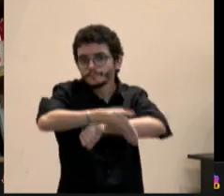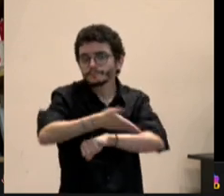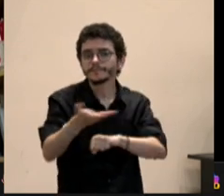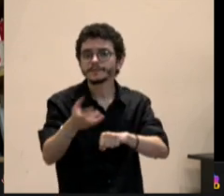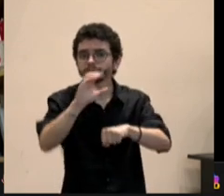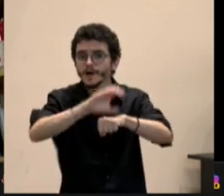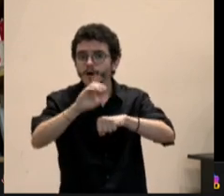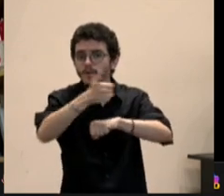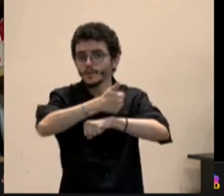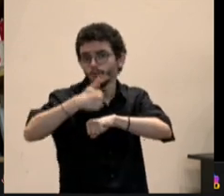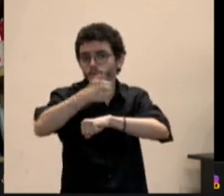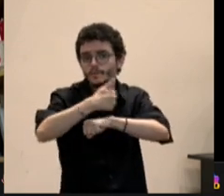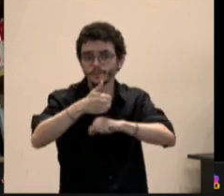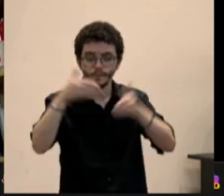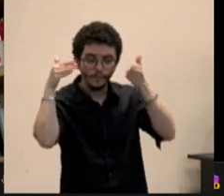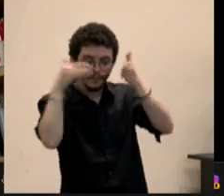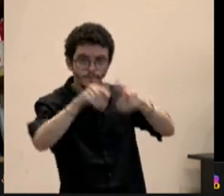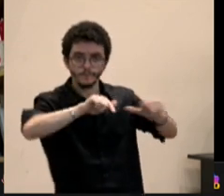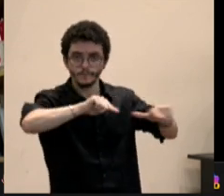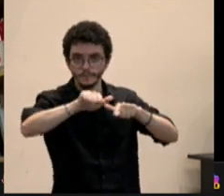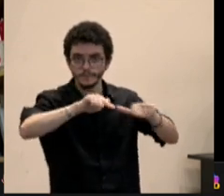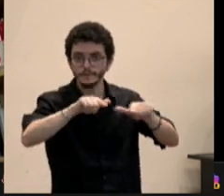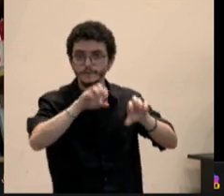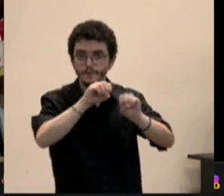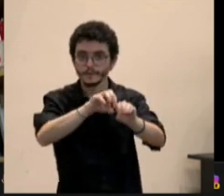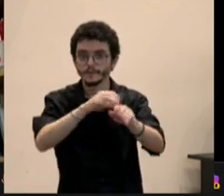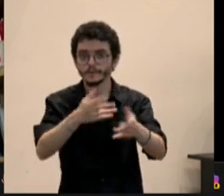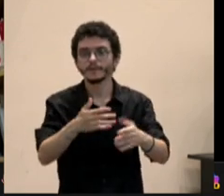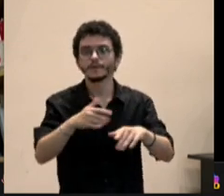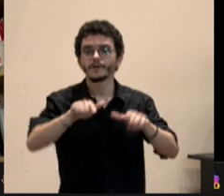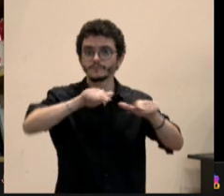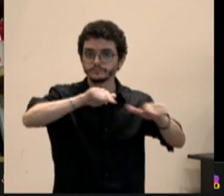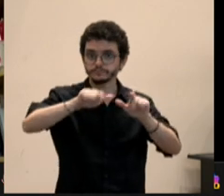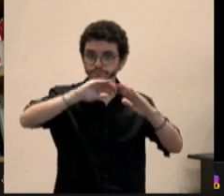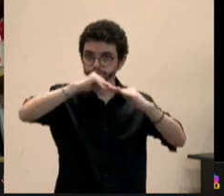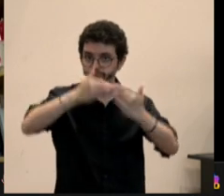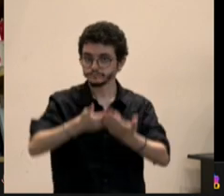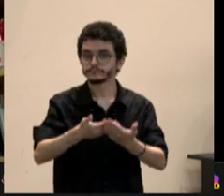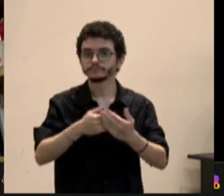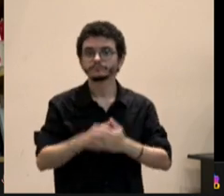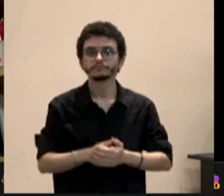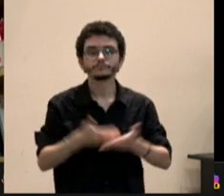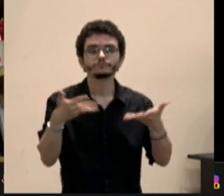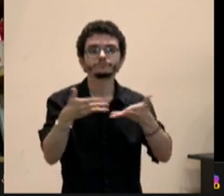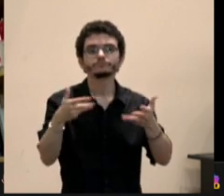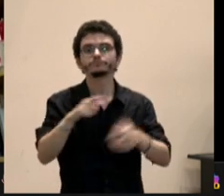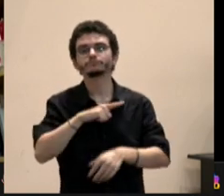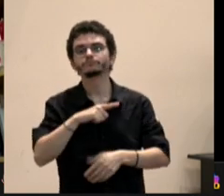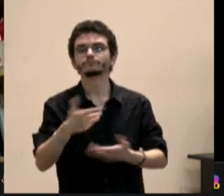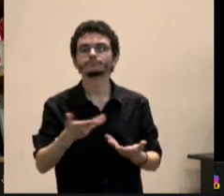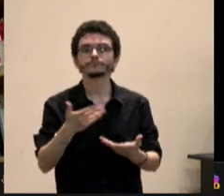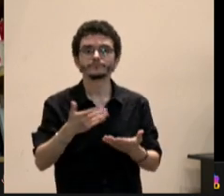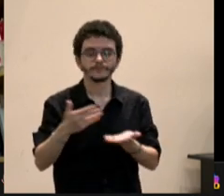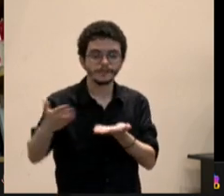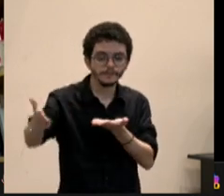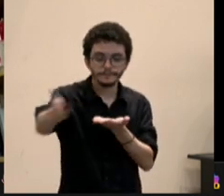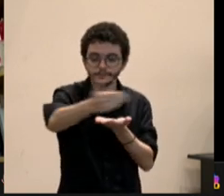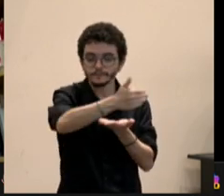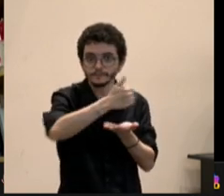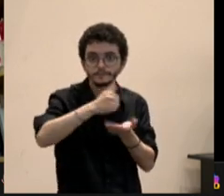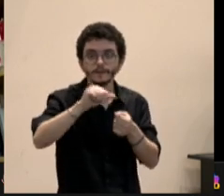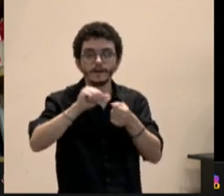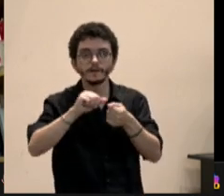profissionais para os trabalhadores em educação, os funcionários de escola, e hoje nós temos, no levantamento que fizemos